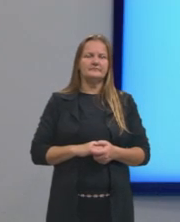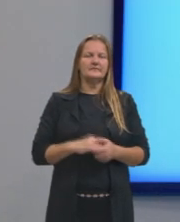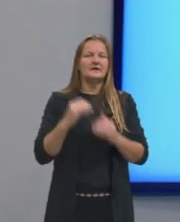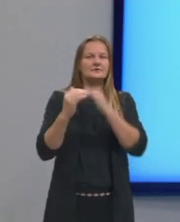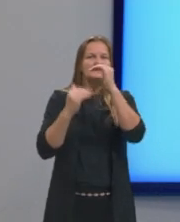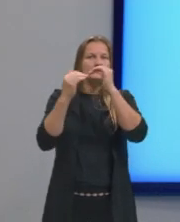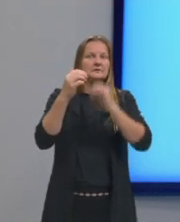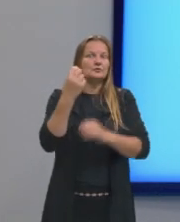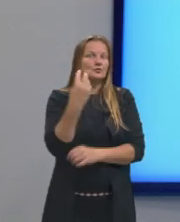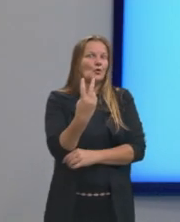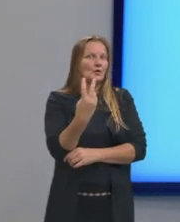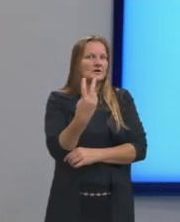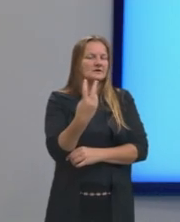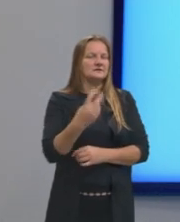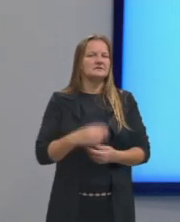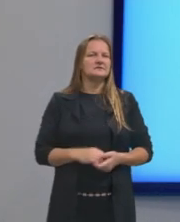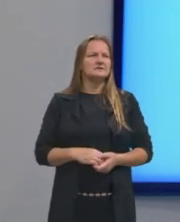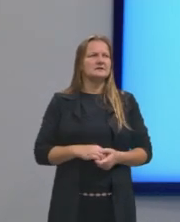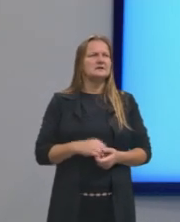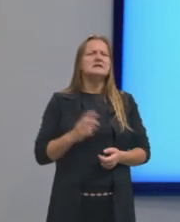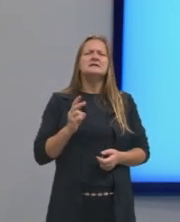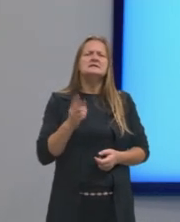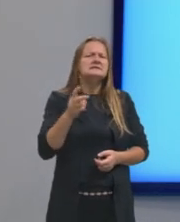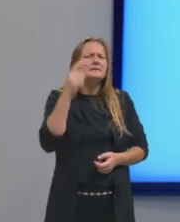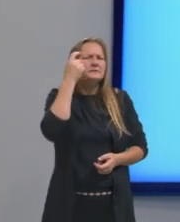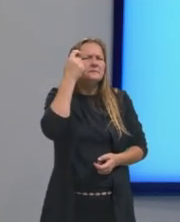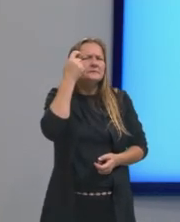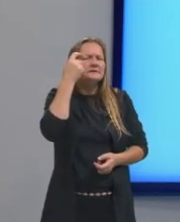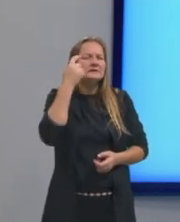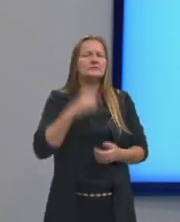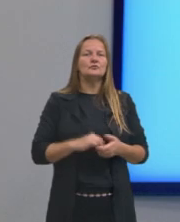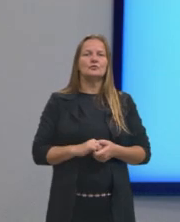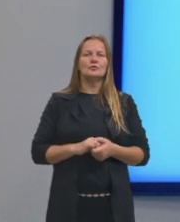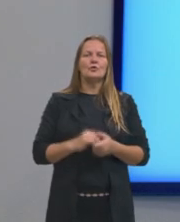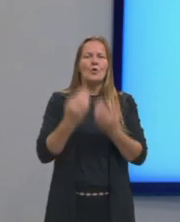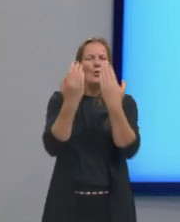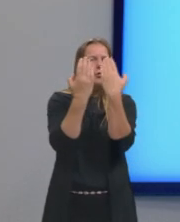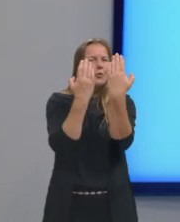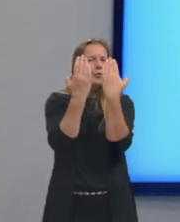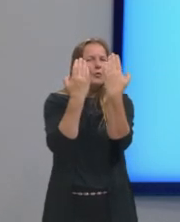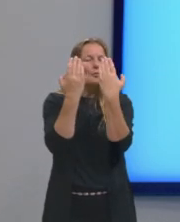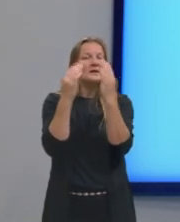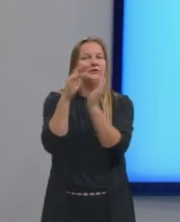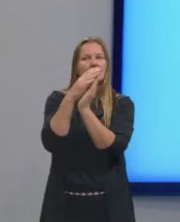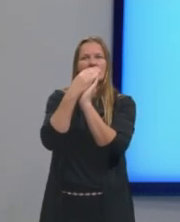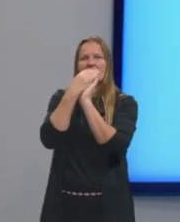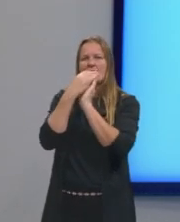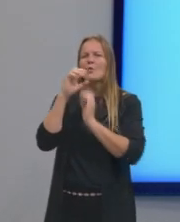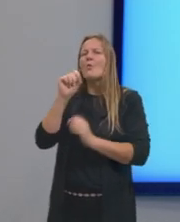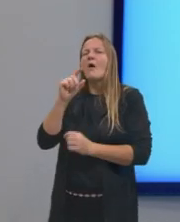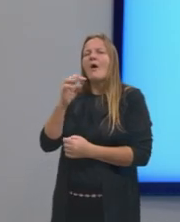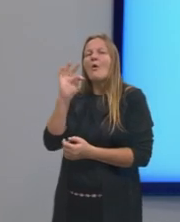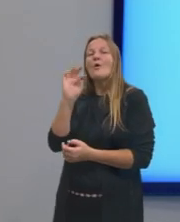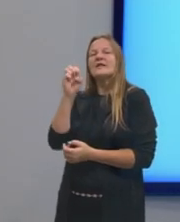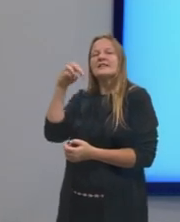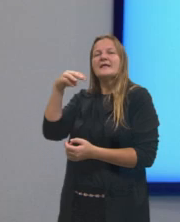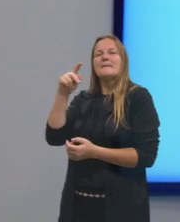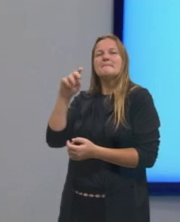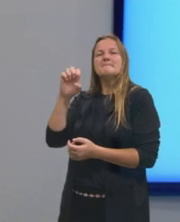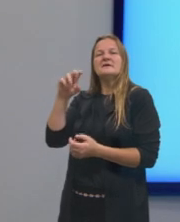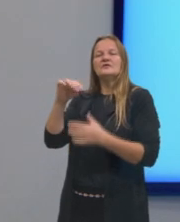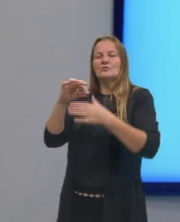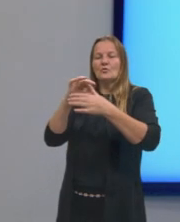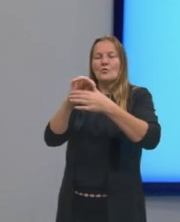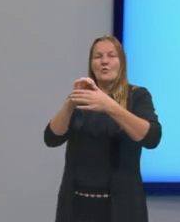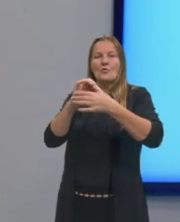dois e aí sempre recorrendo né a essa ideia do comparativo com o sanduíche se eu tiro o meu